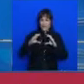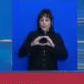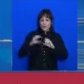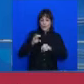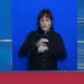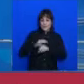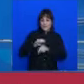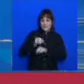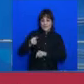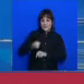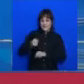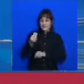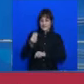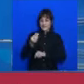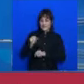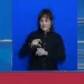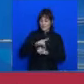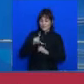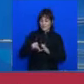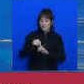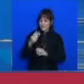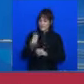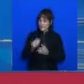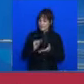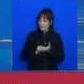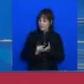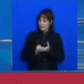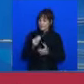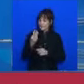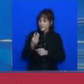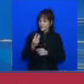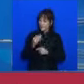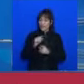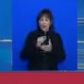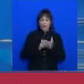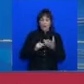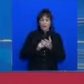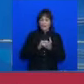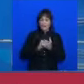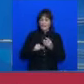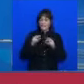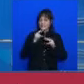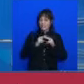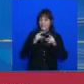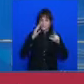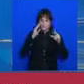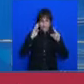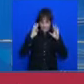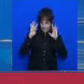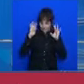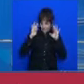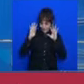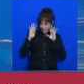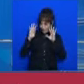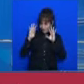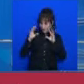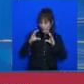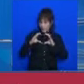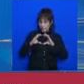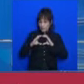Cinza, 38. Foram sorteados 3 números, faltam 3. Loterias Caixa, já pensou? Bola